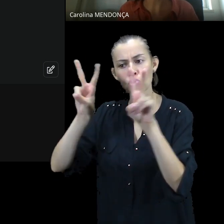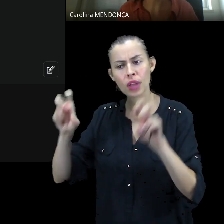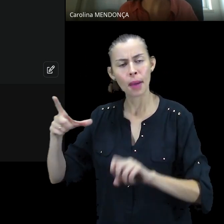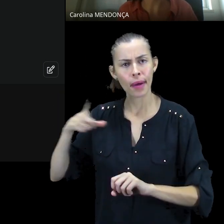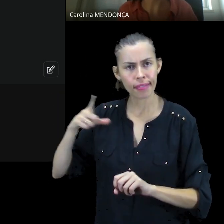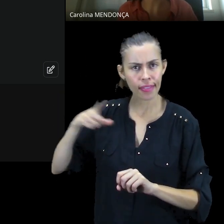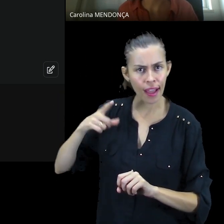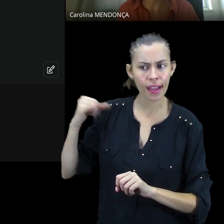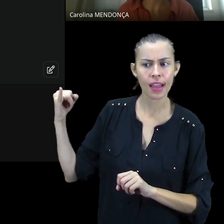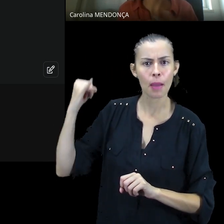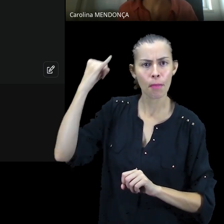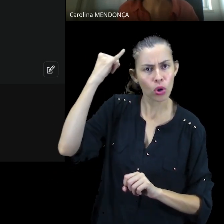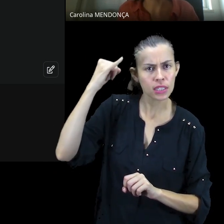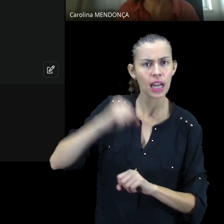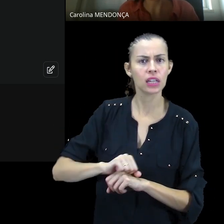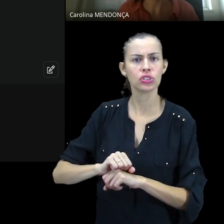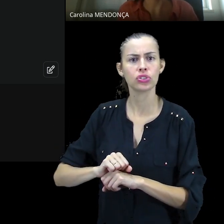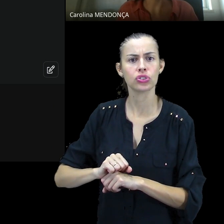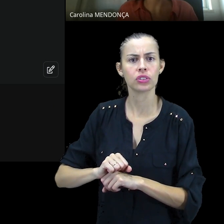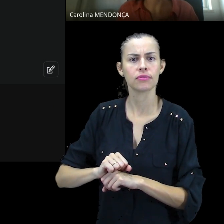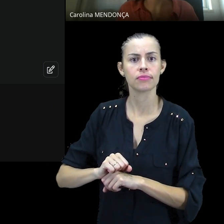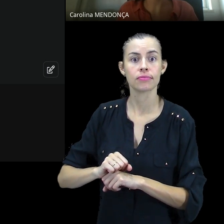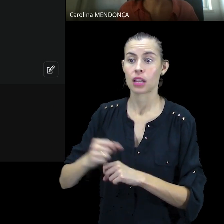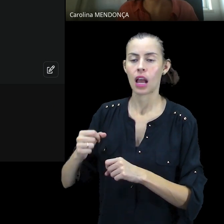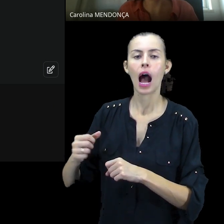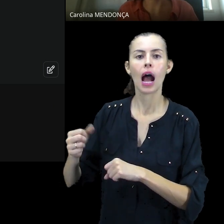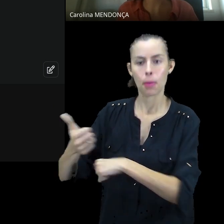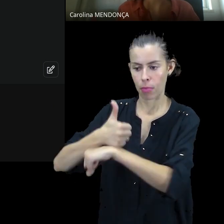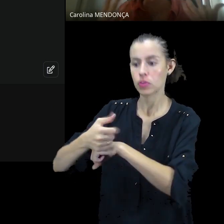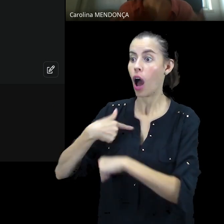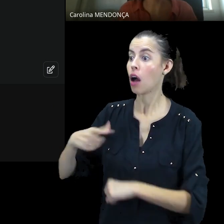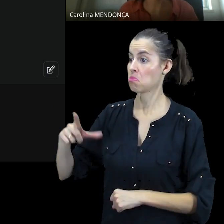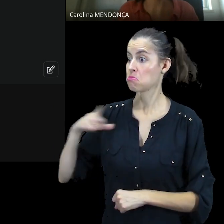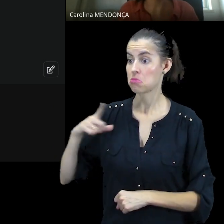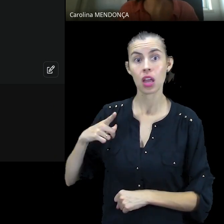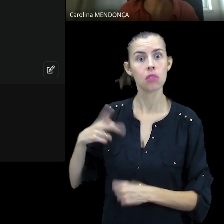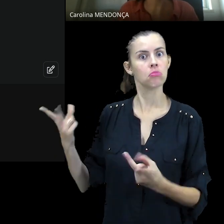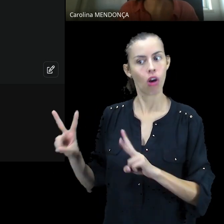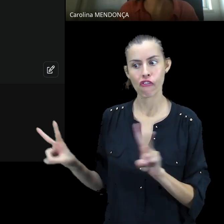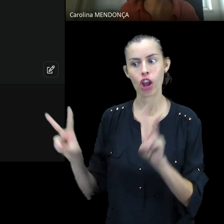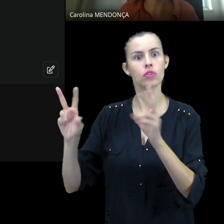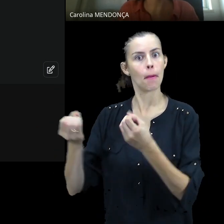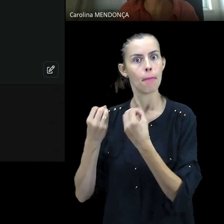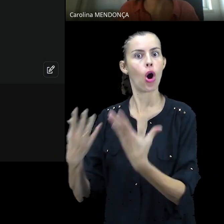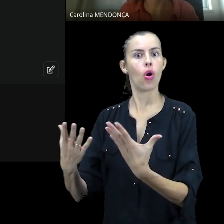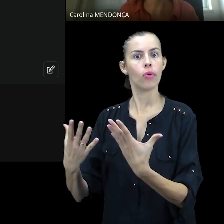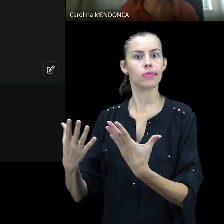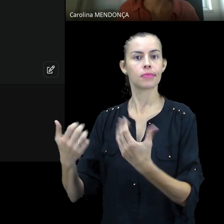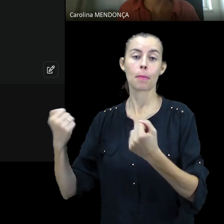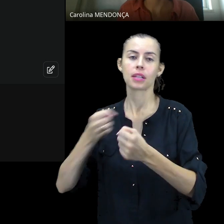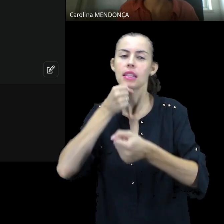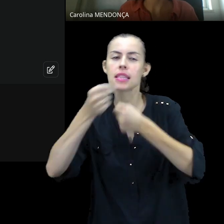os profissionais que têm essa formação, que têm esses conhecimentos para fazer parte do nosso quadro de